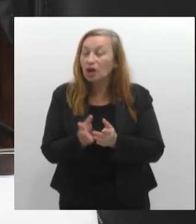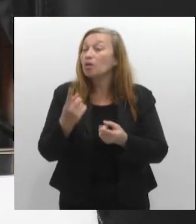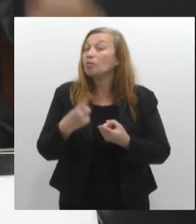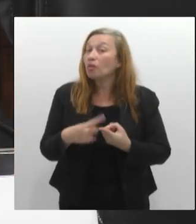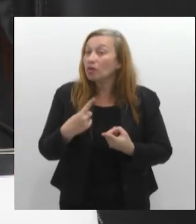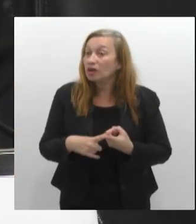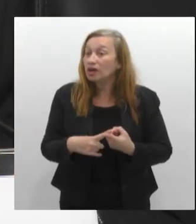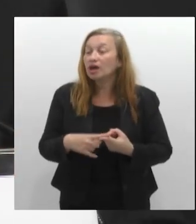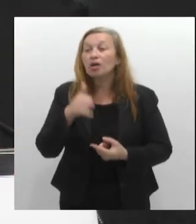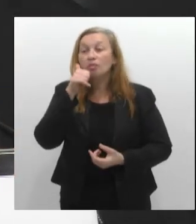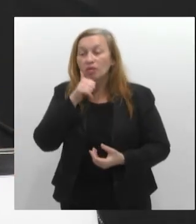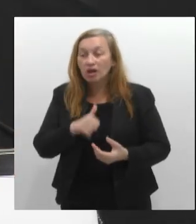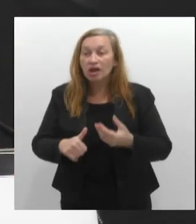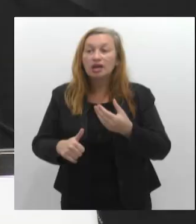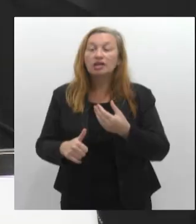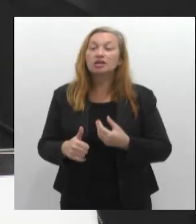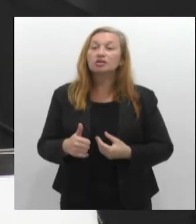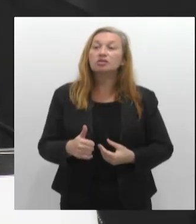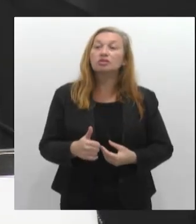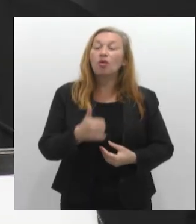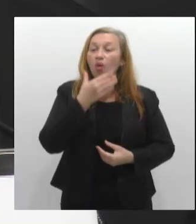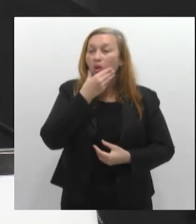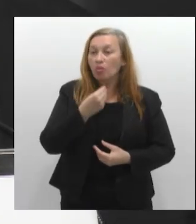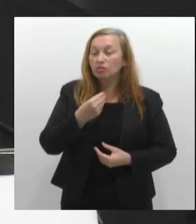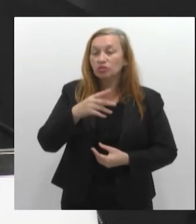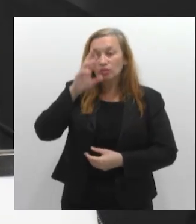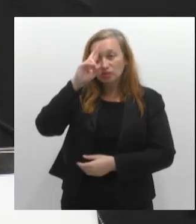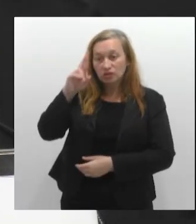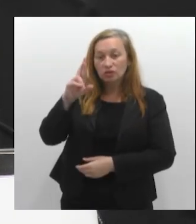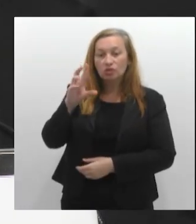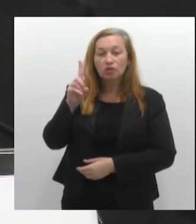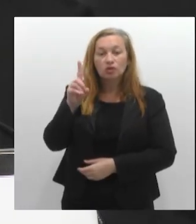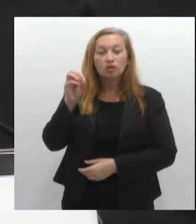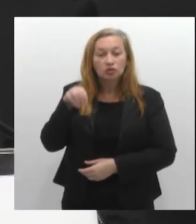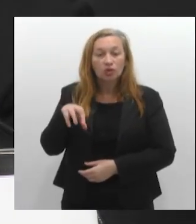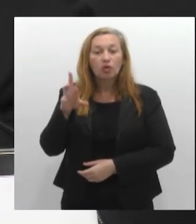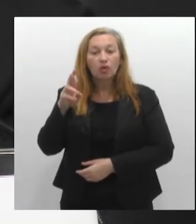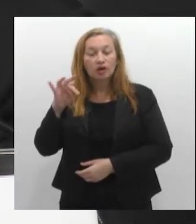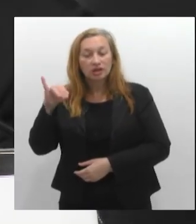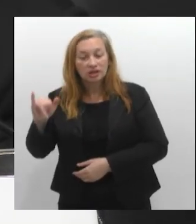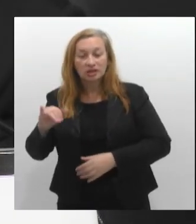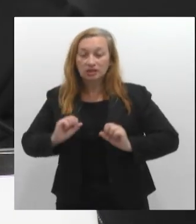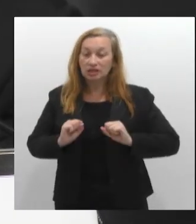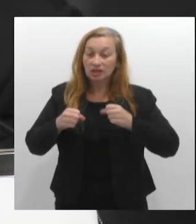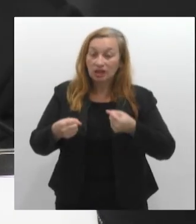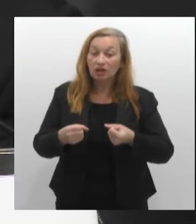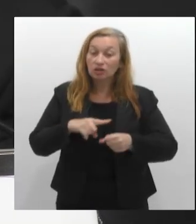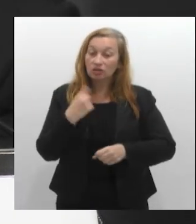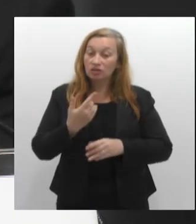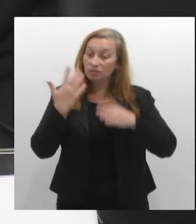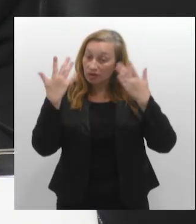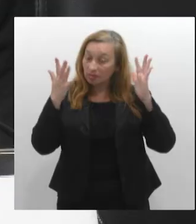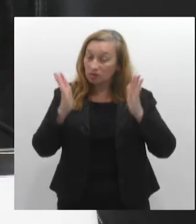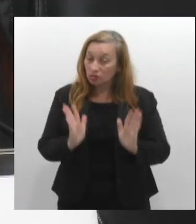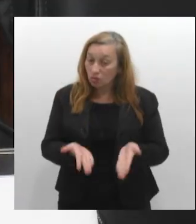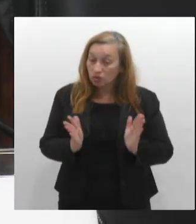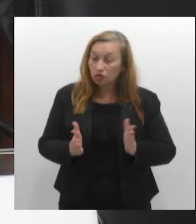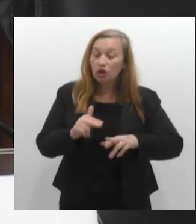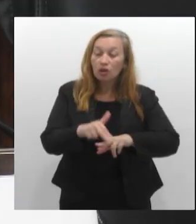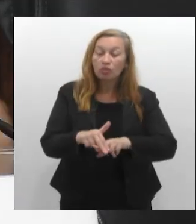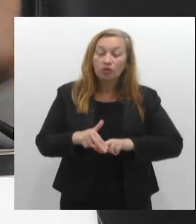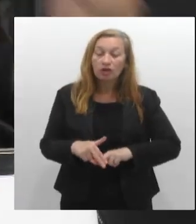porque homens como o senhor, Dona Ani, resolveram se dedicar ao que celebramos hoje. E é por isso